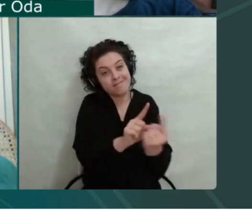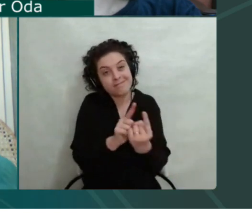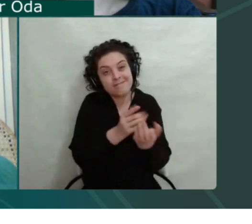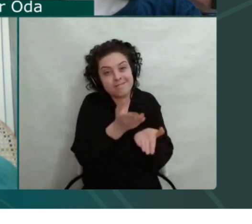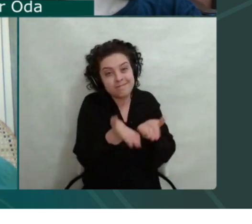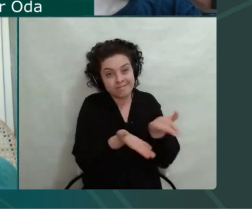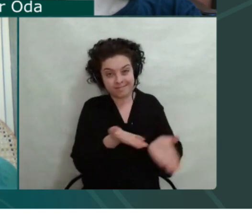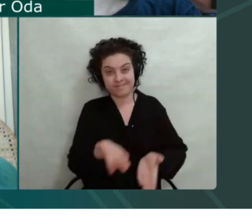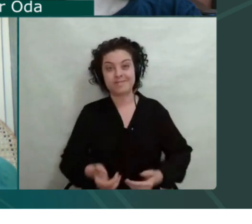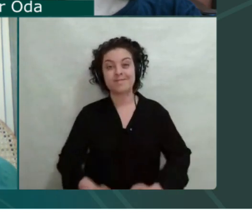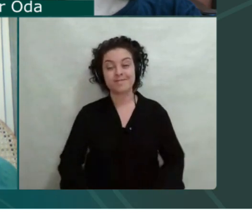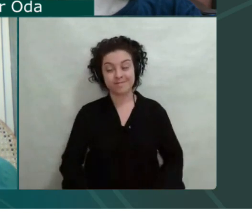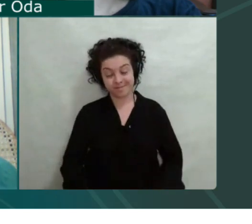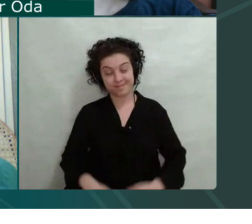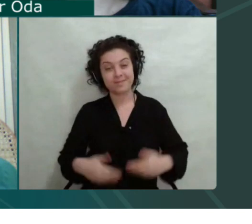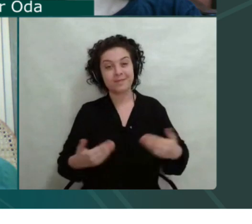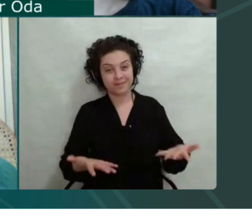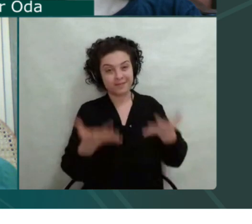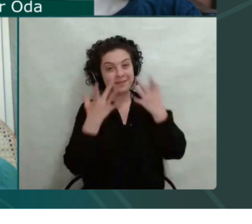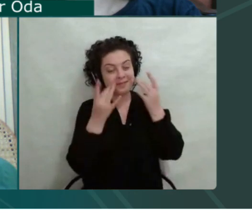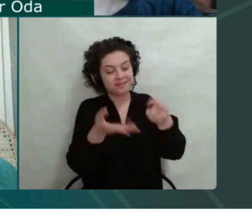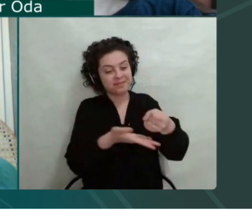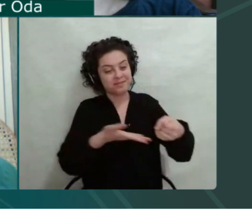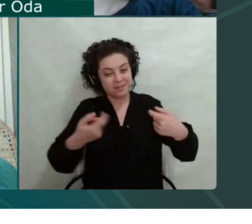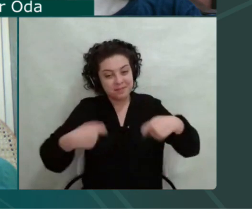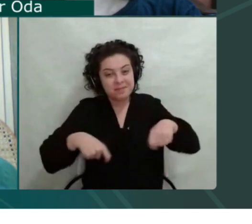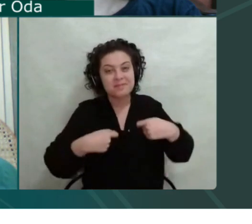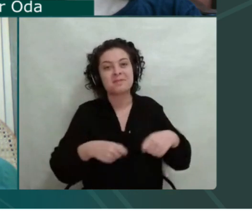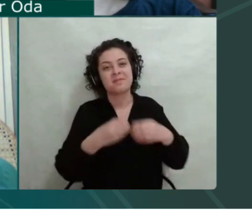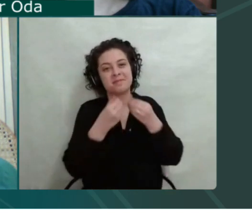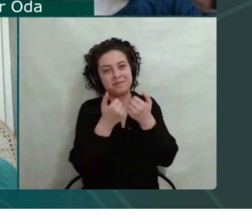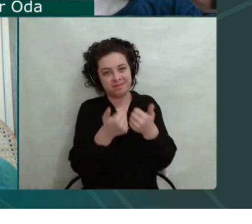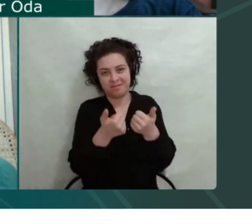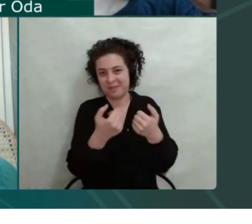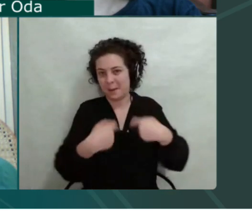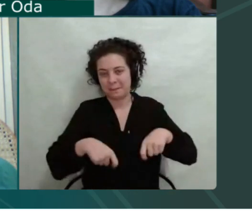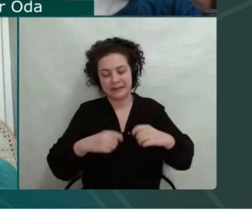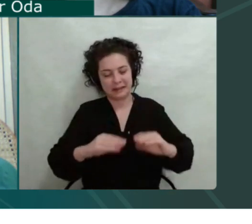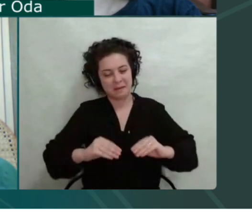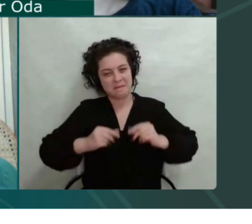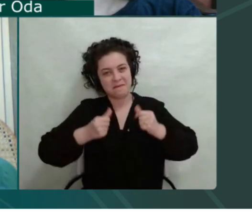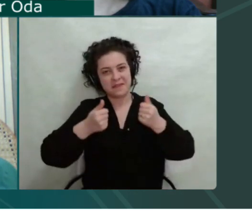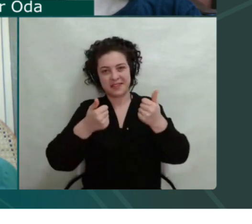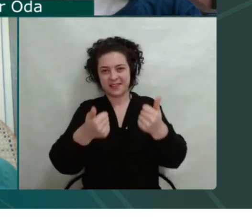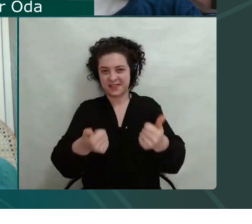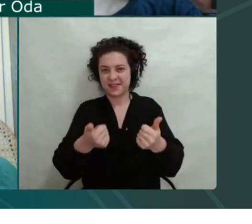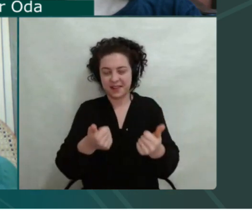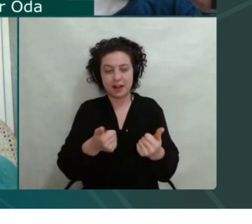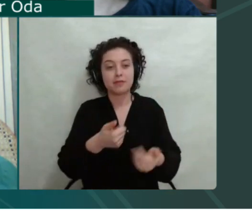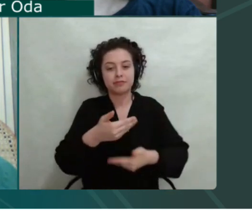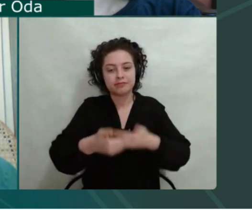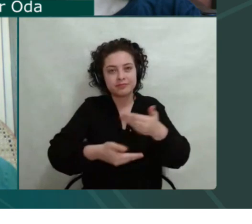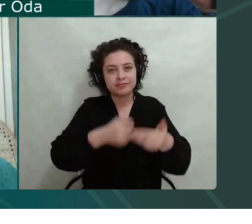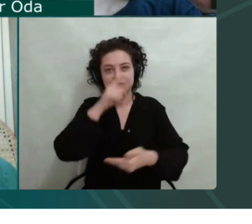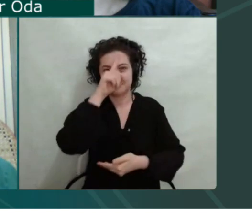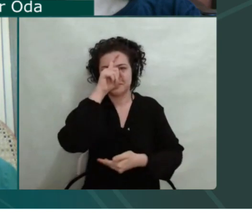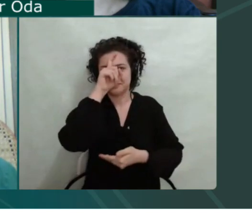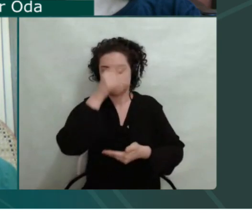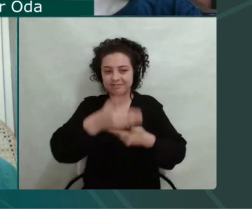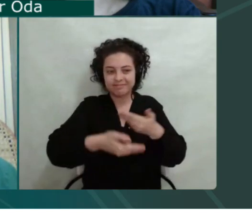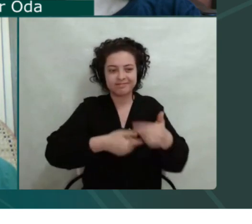Evidentemente que a atenção básica precisa funcionar. Se funcionar melhor, a atividade hospitalar trabalha